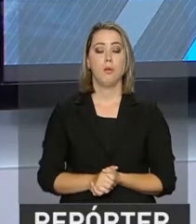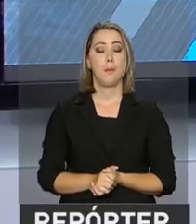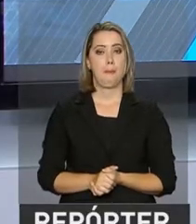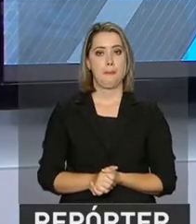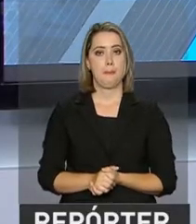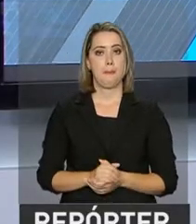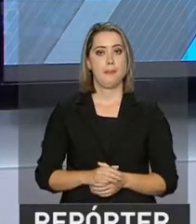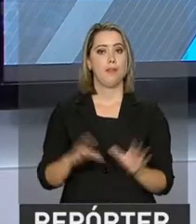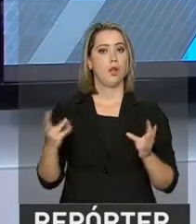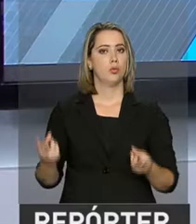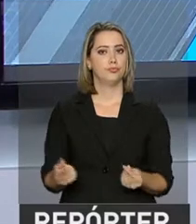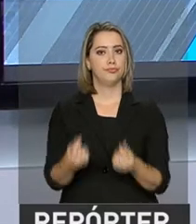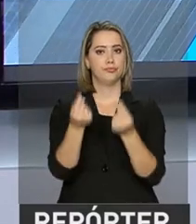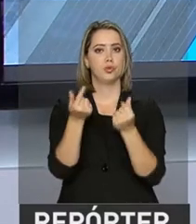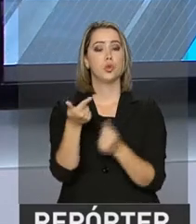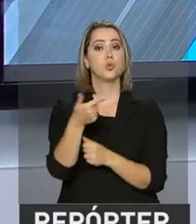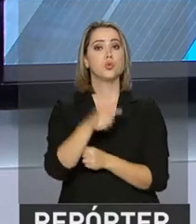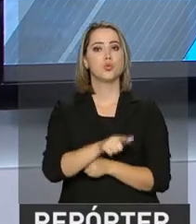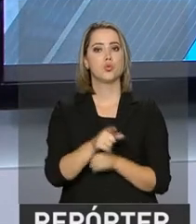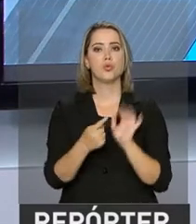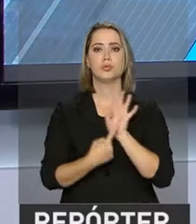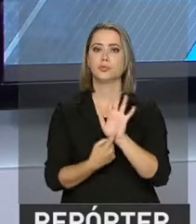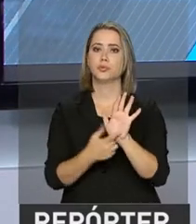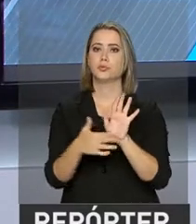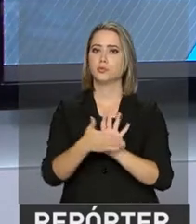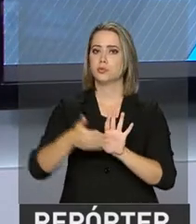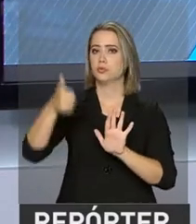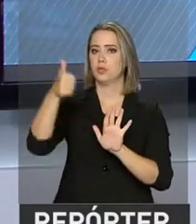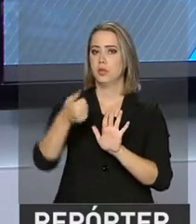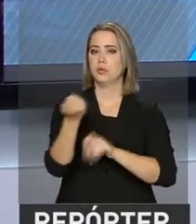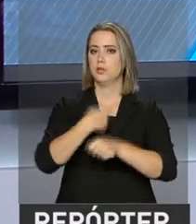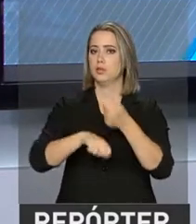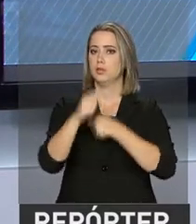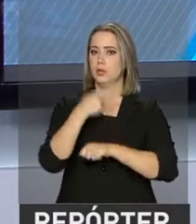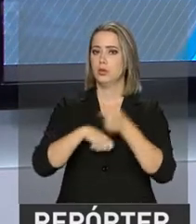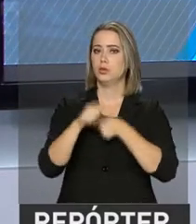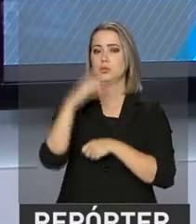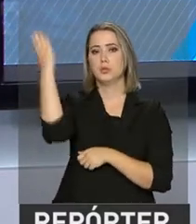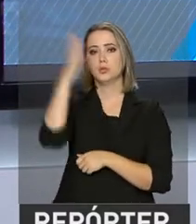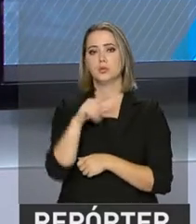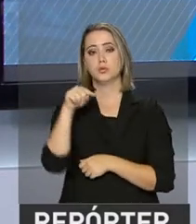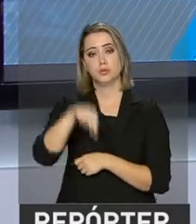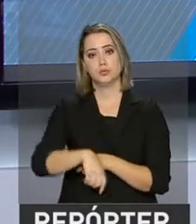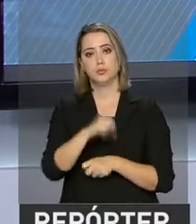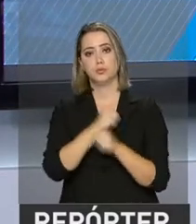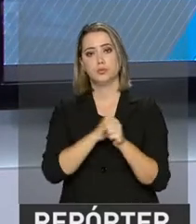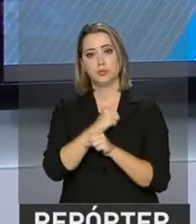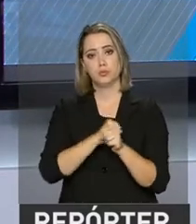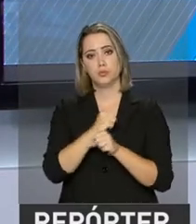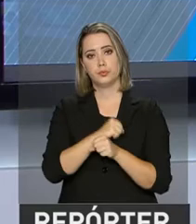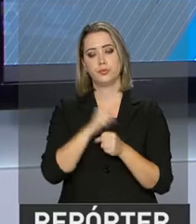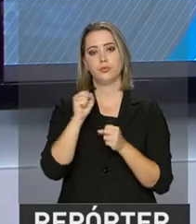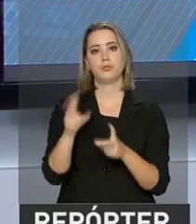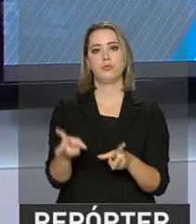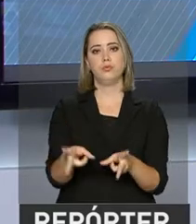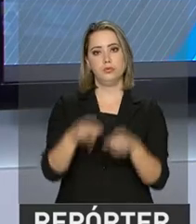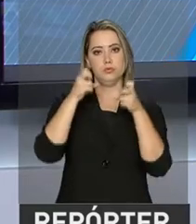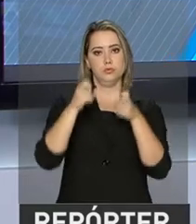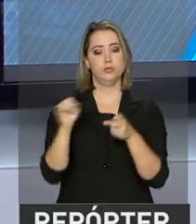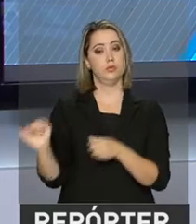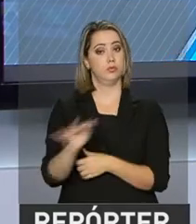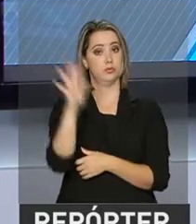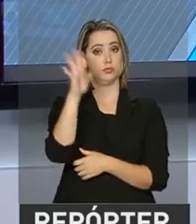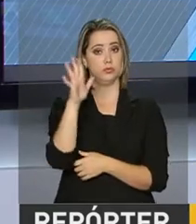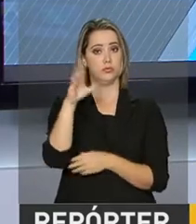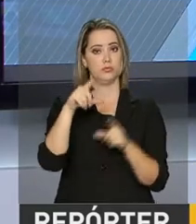financeiro sinaliza mais uma vez a melhora nos indicadores da economia brasileira para este ano a estimativa para a inflação oficial